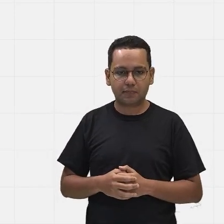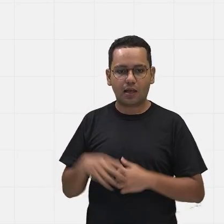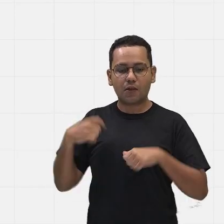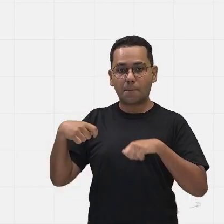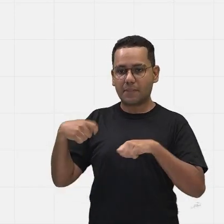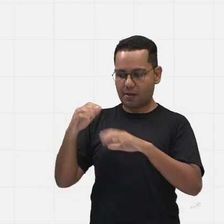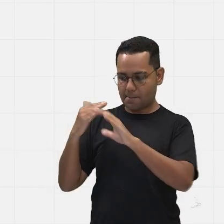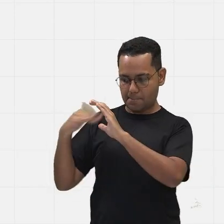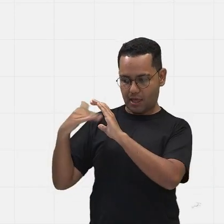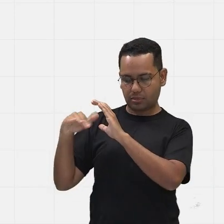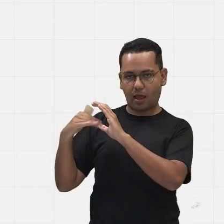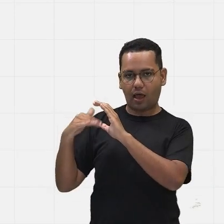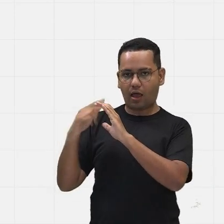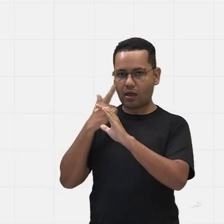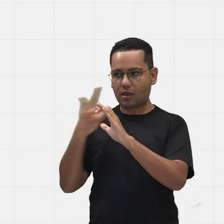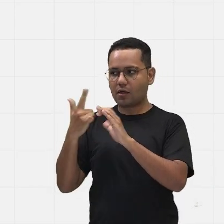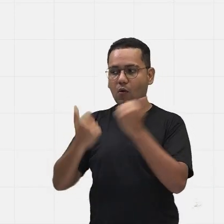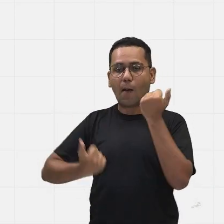mensagem para o suporte.